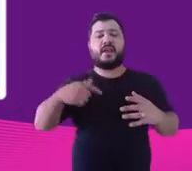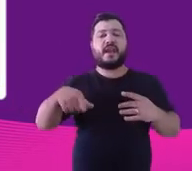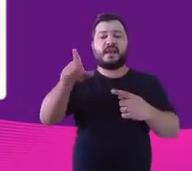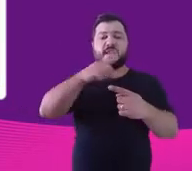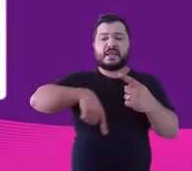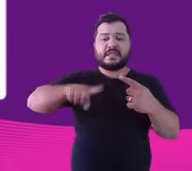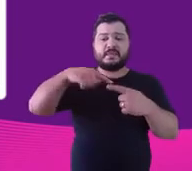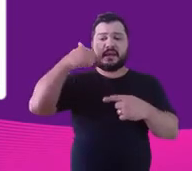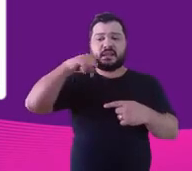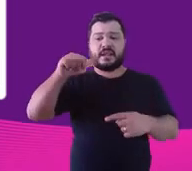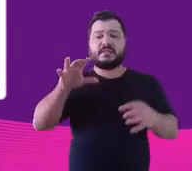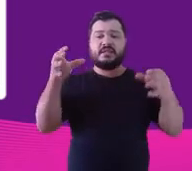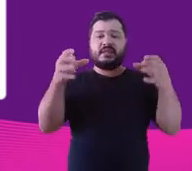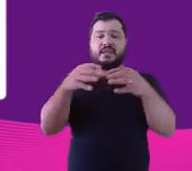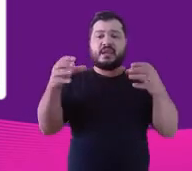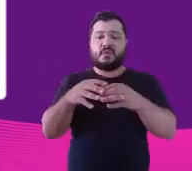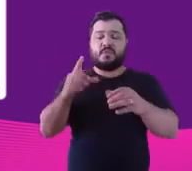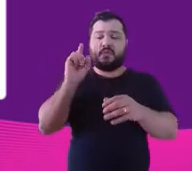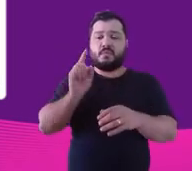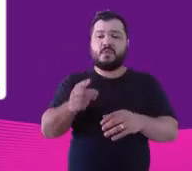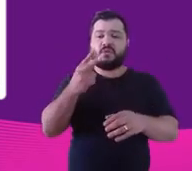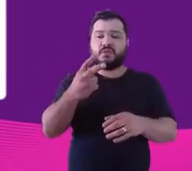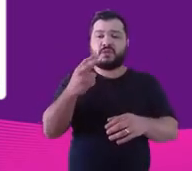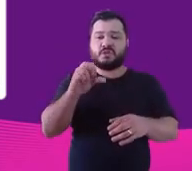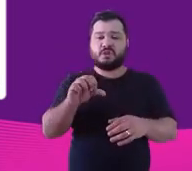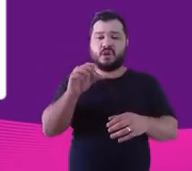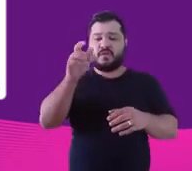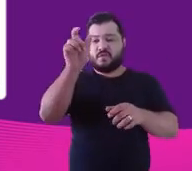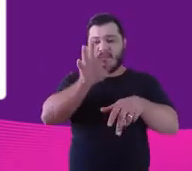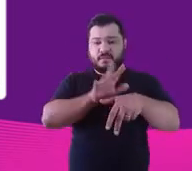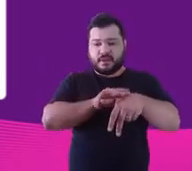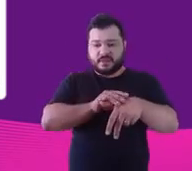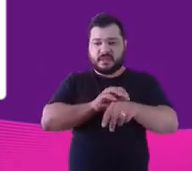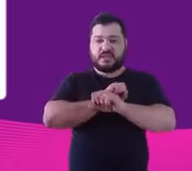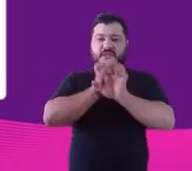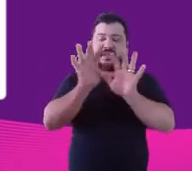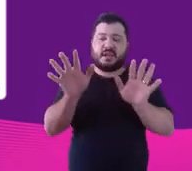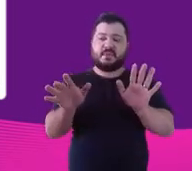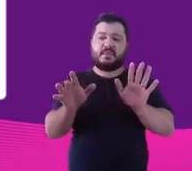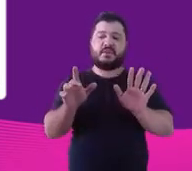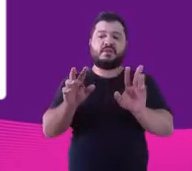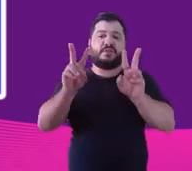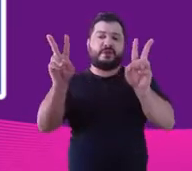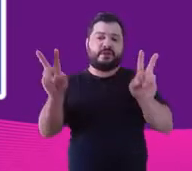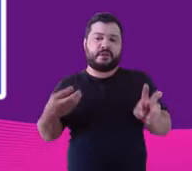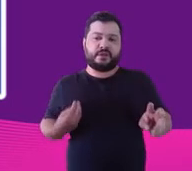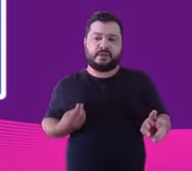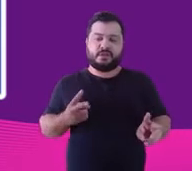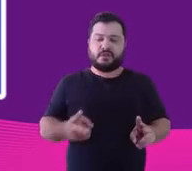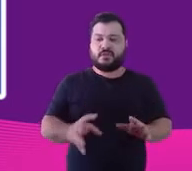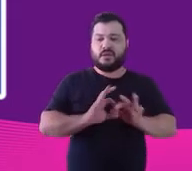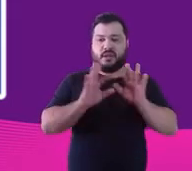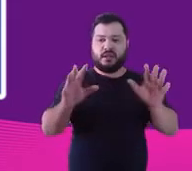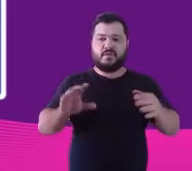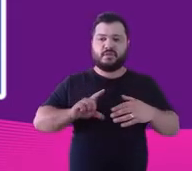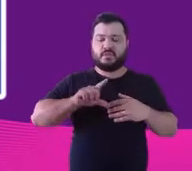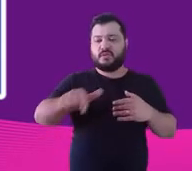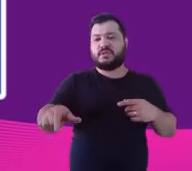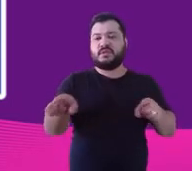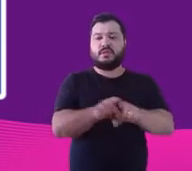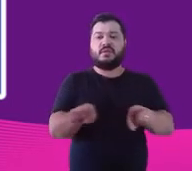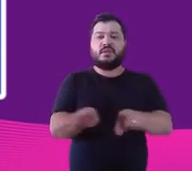metanálise e a grupo 1209s claramente tanto em termos de sobrevida livre de progressão